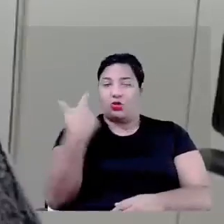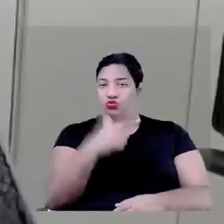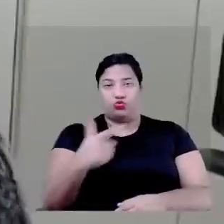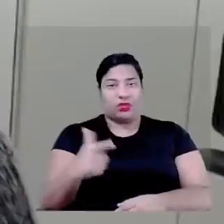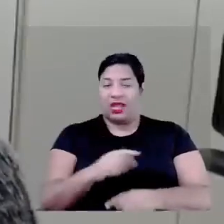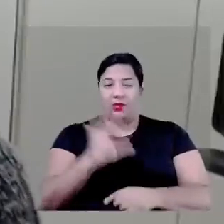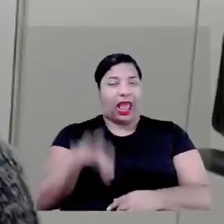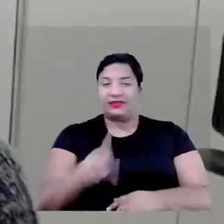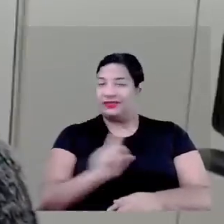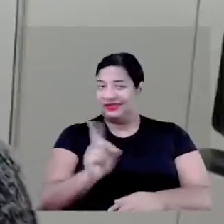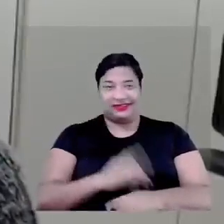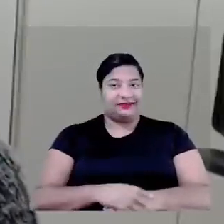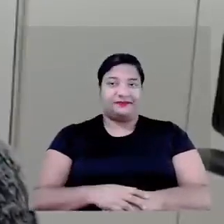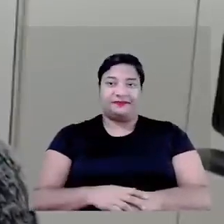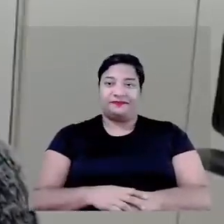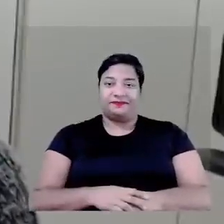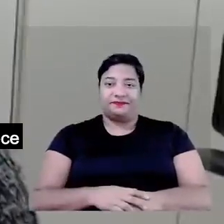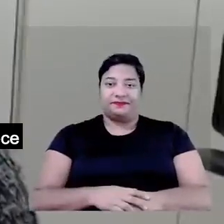que funciona.